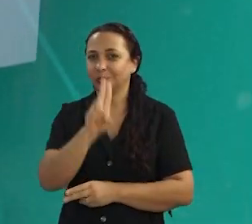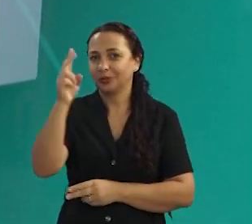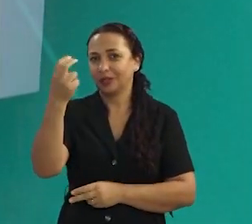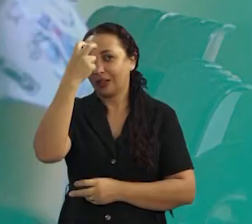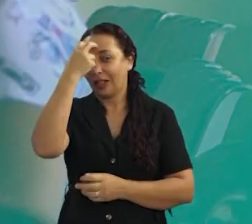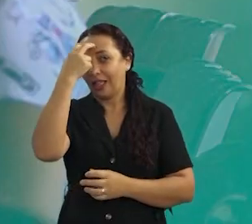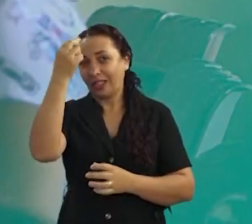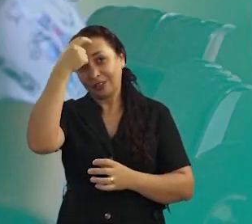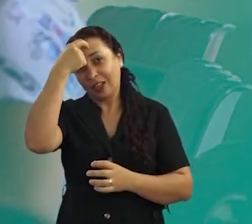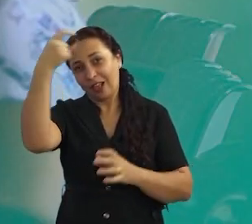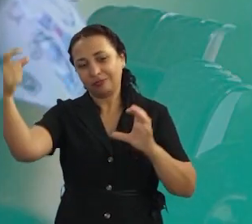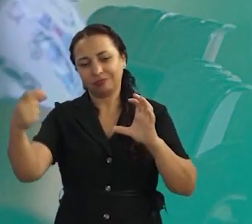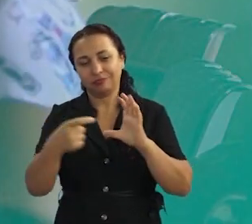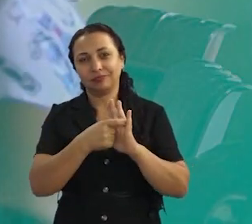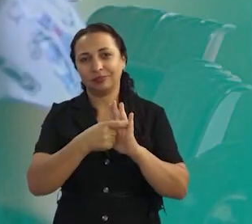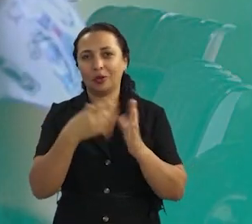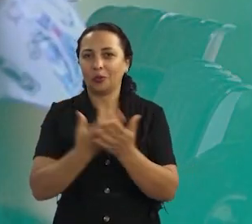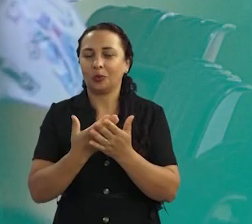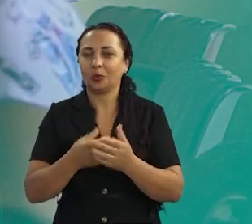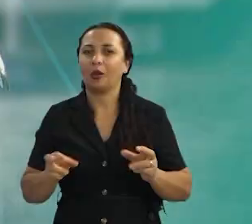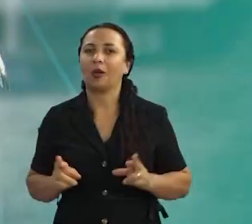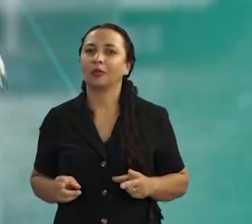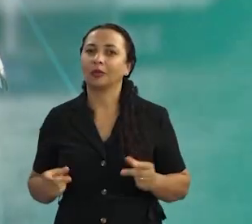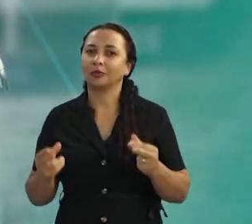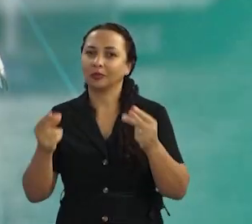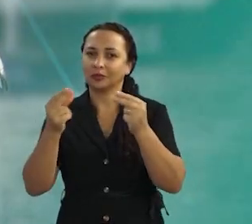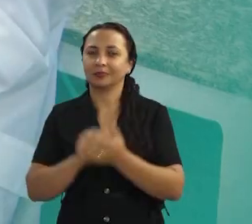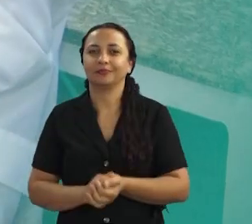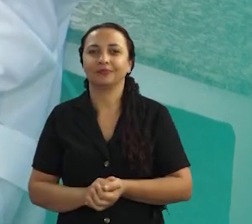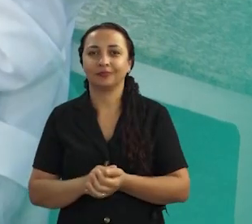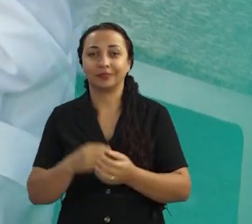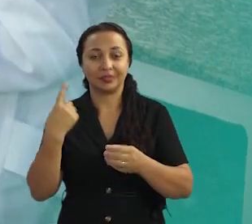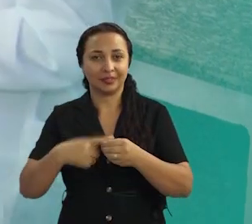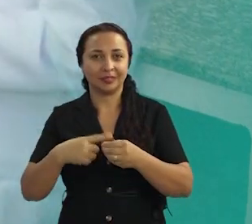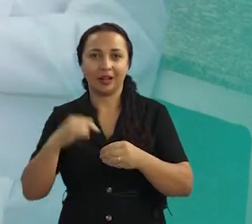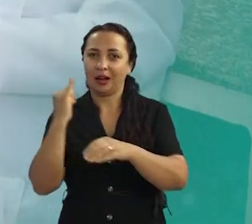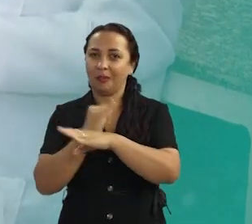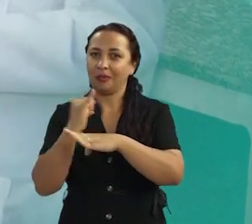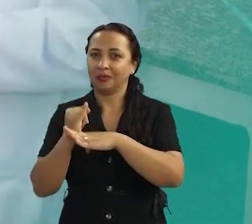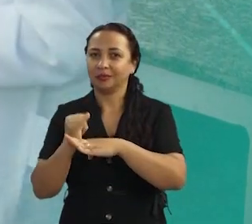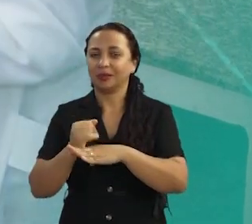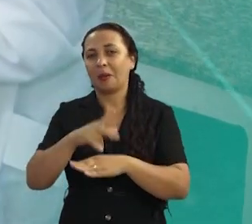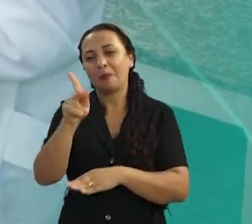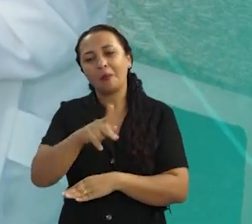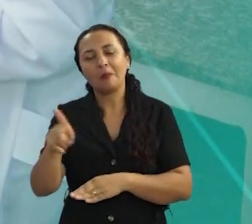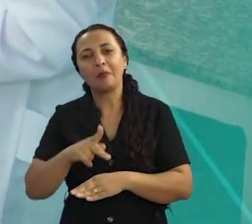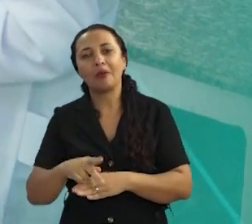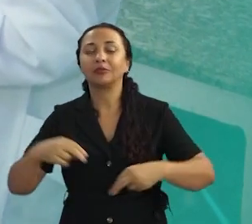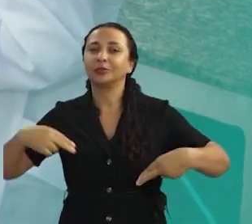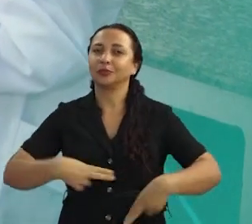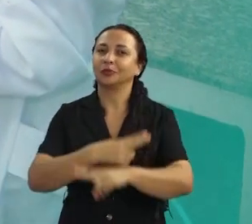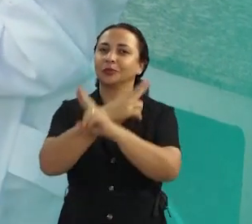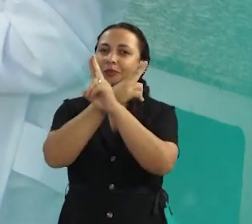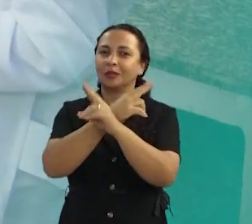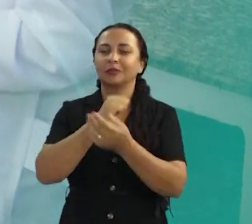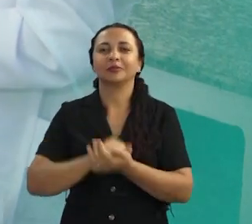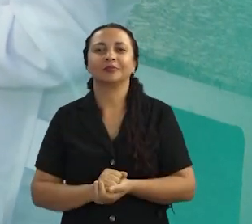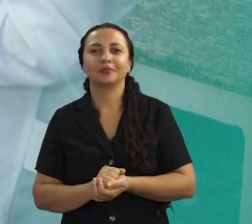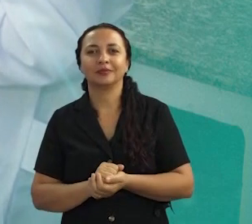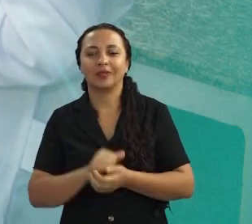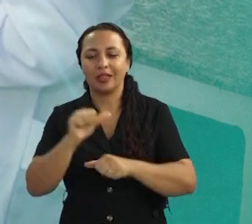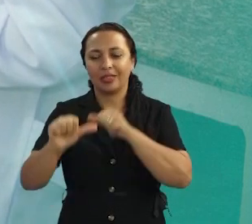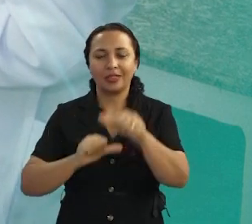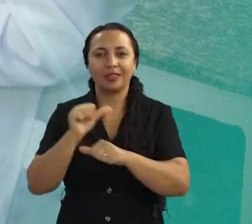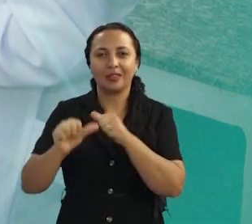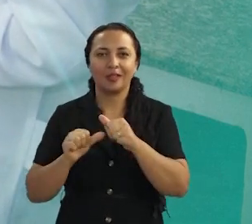utilizam a inteligência artificial no estudo do câncer. Na cidade de Itapetinga, professores da Universidade Estadual do Sudoeste da